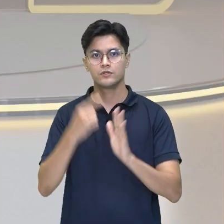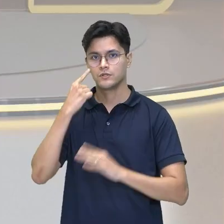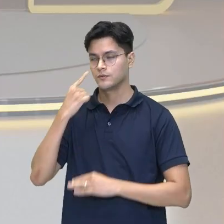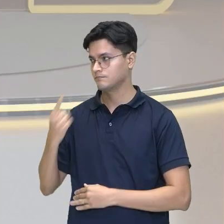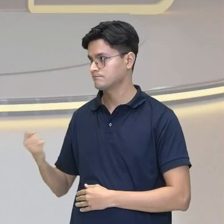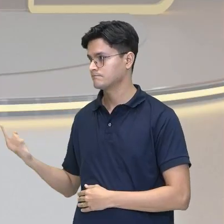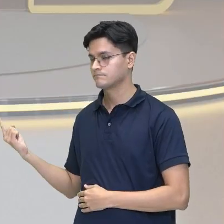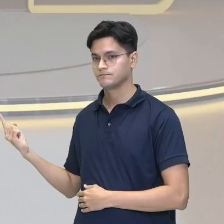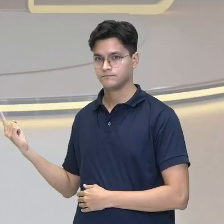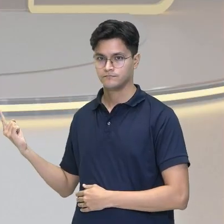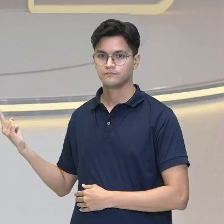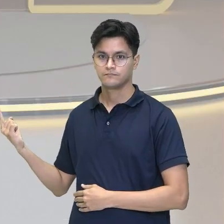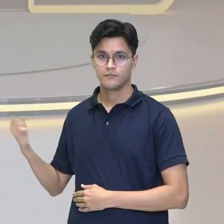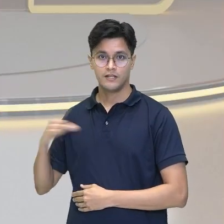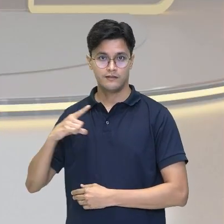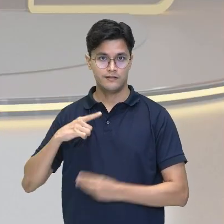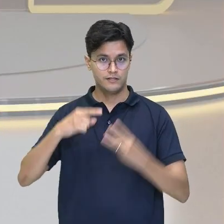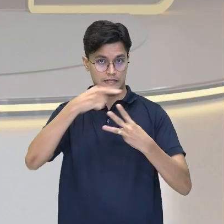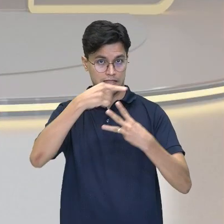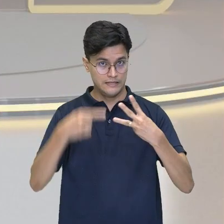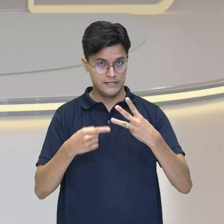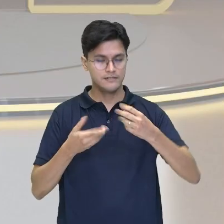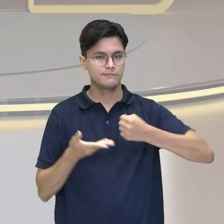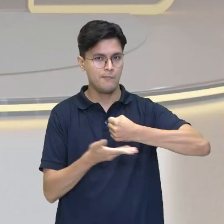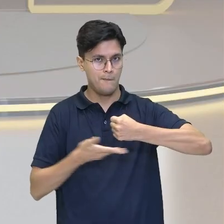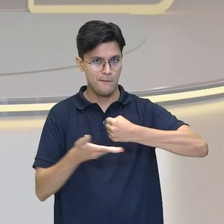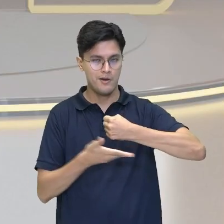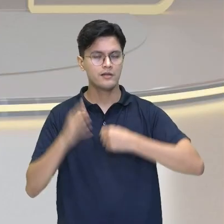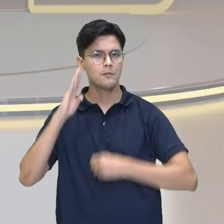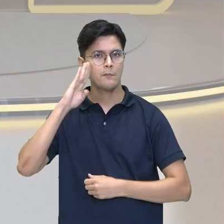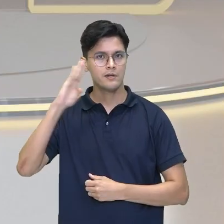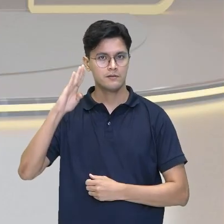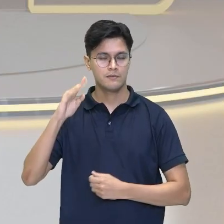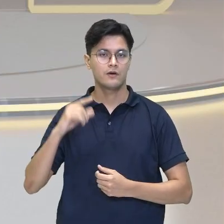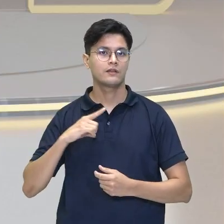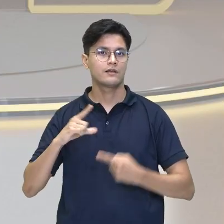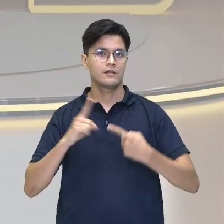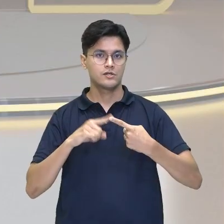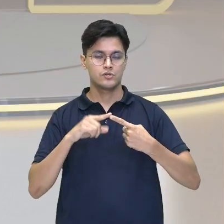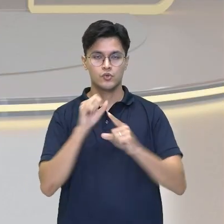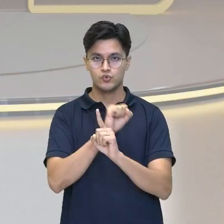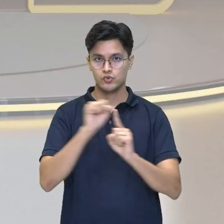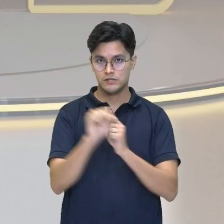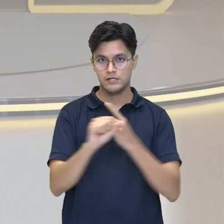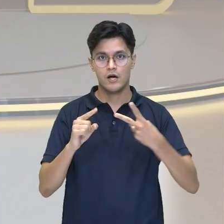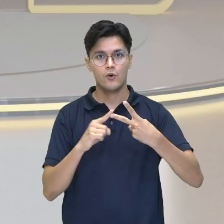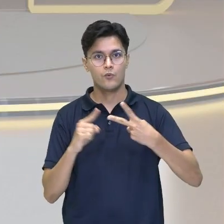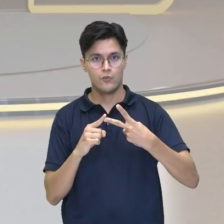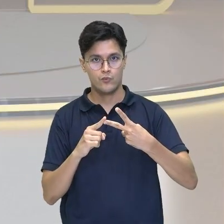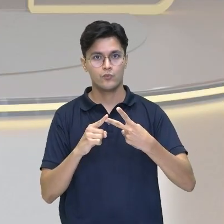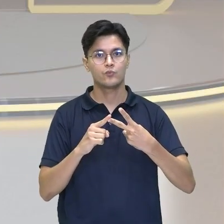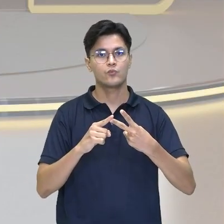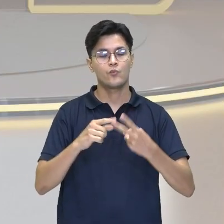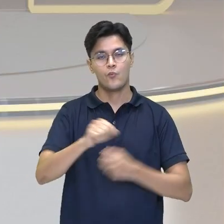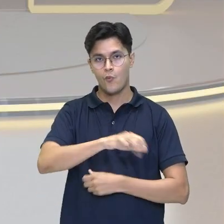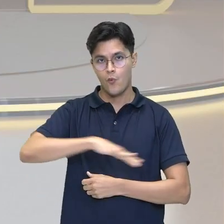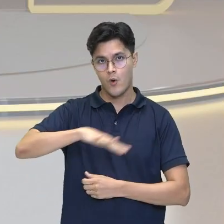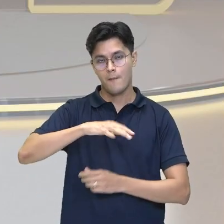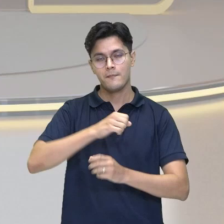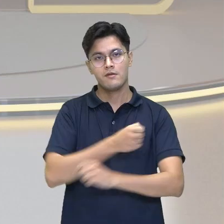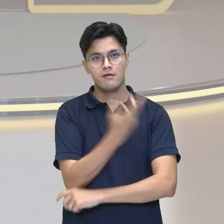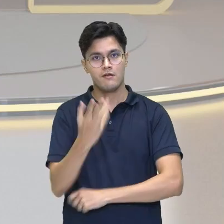se estabelece por 3 pilares, certo? Como nós temos aqui na imagem, o social, o ambiental e o econômico. E são engrenagens, eles devem